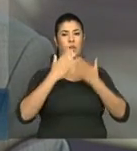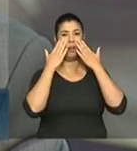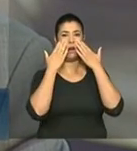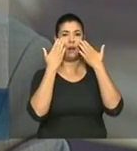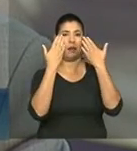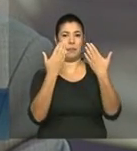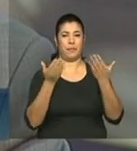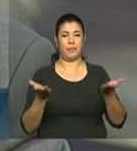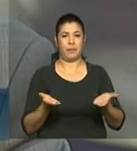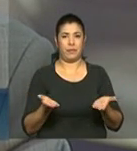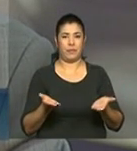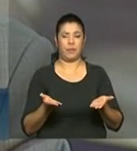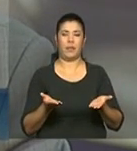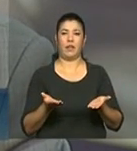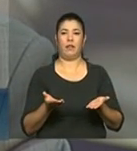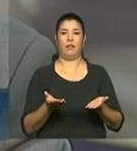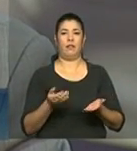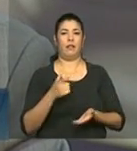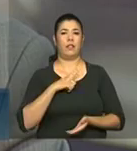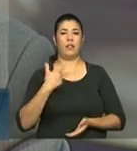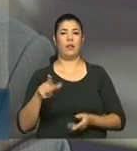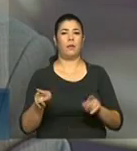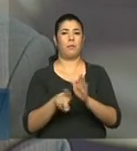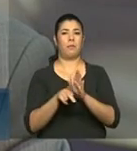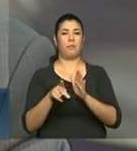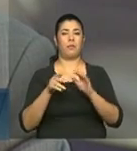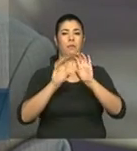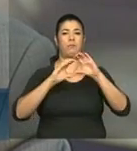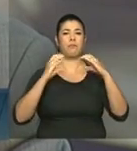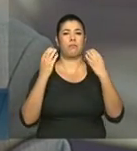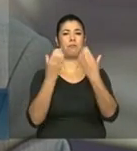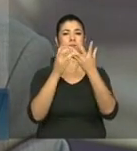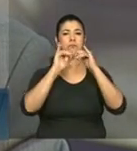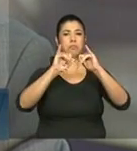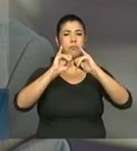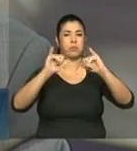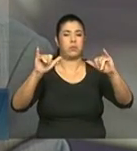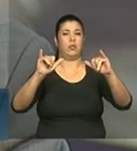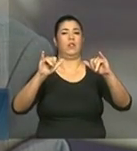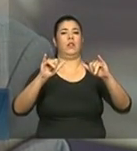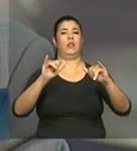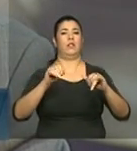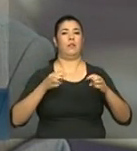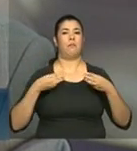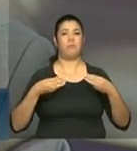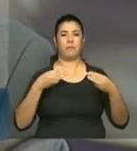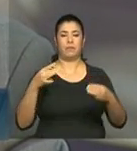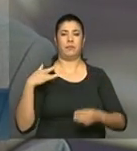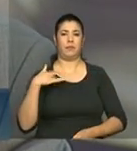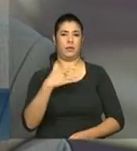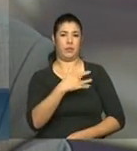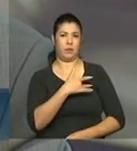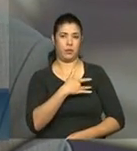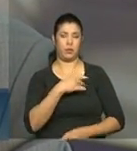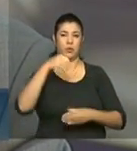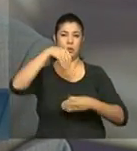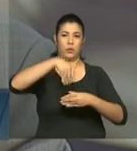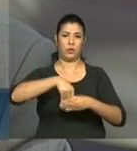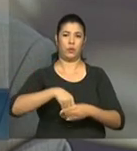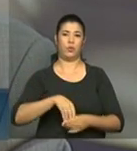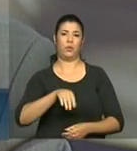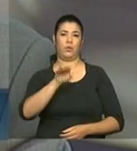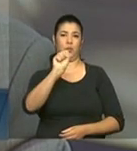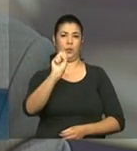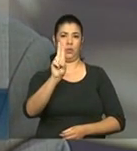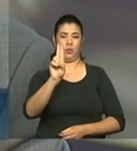apresentação não só da campanha que o Ministério da Saúde, o Sistema Único de